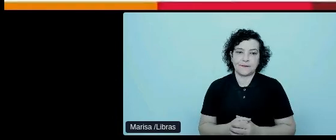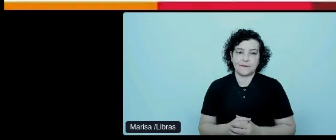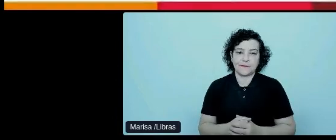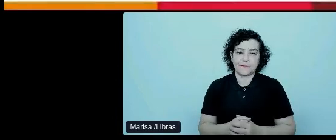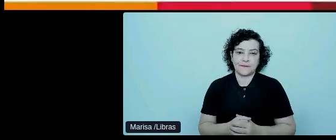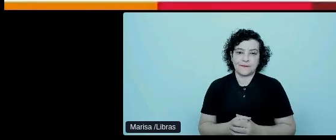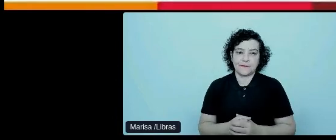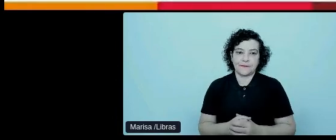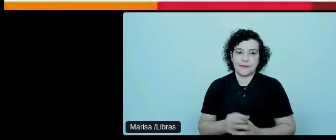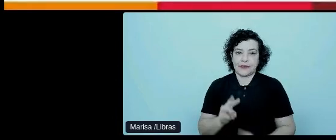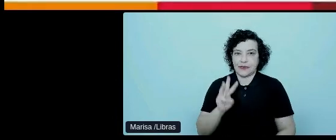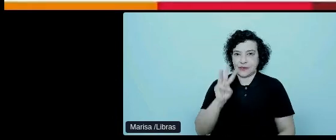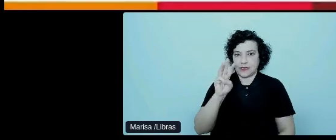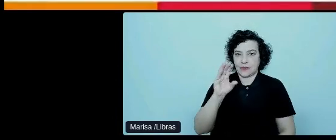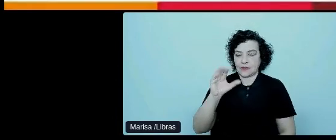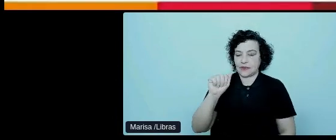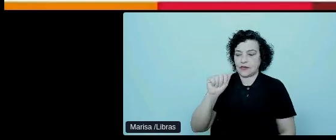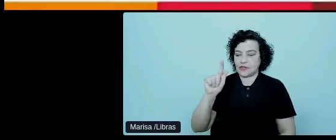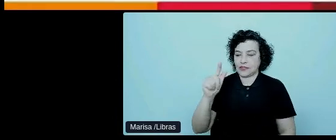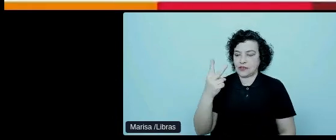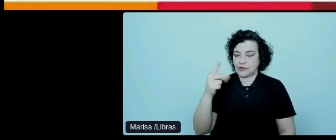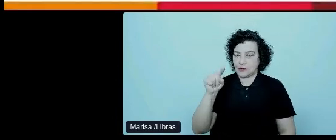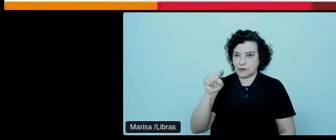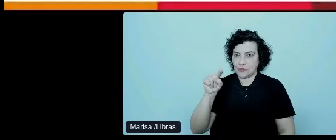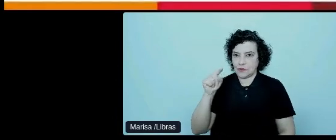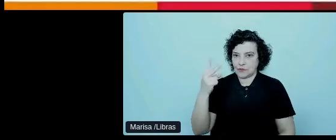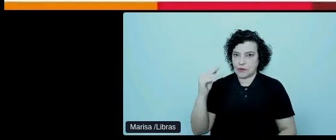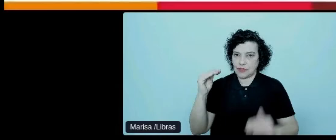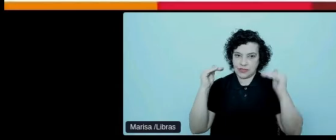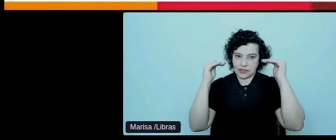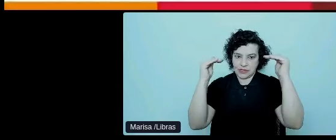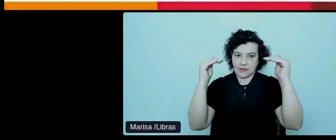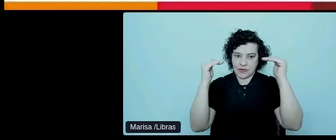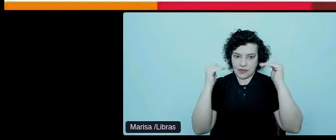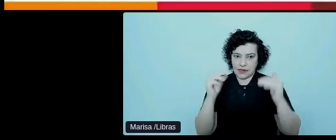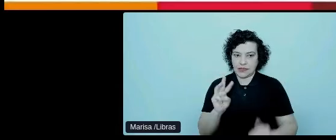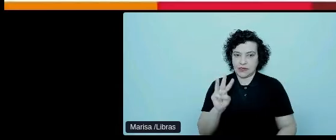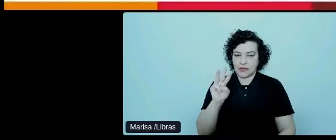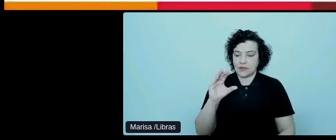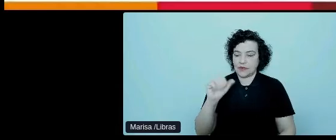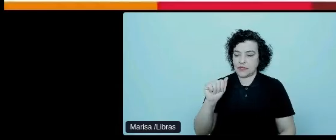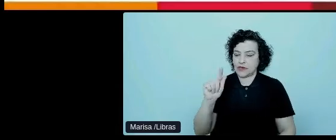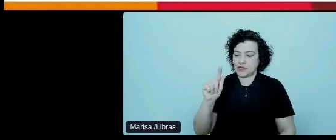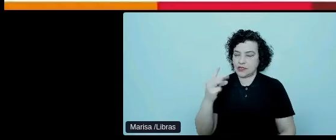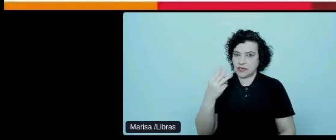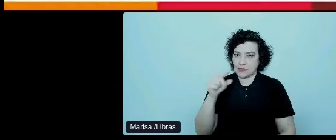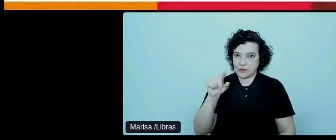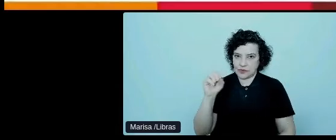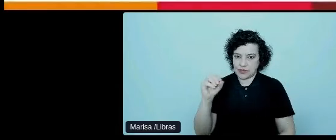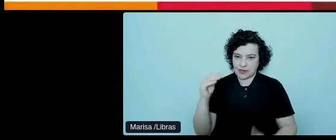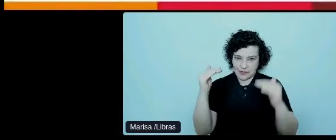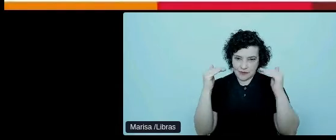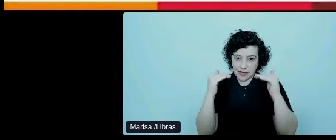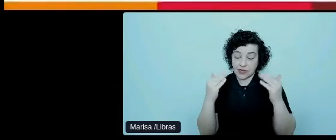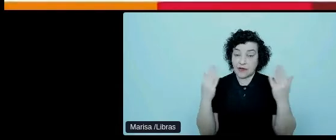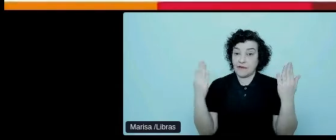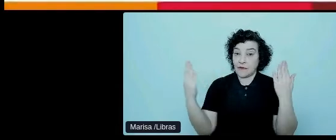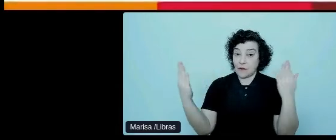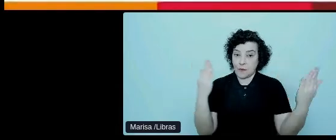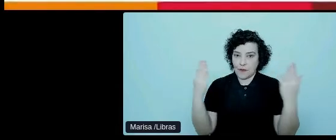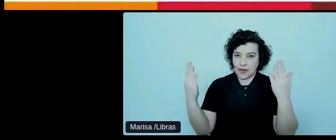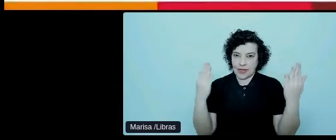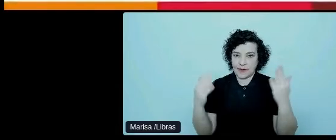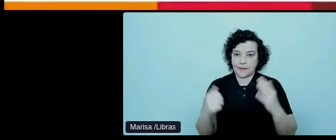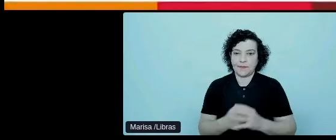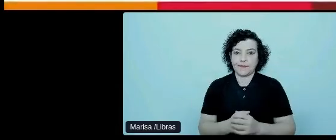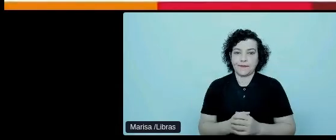a WCAG 2.2 em cima, a WCAG 3.0 embaixo, e a gente vai compará-la. Então, eu